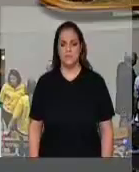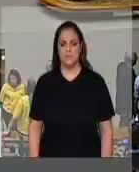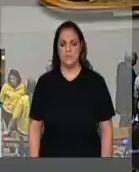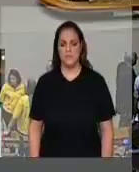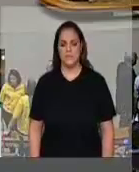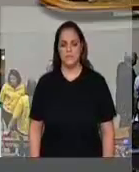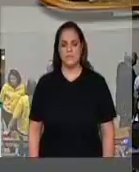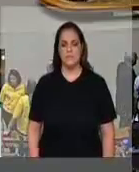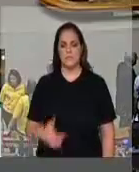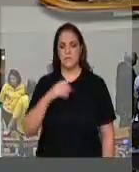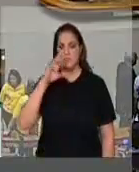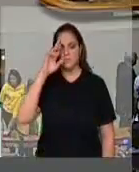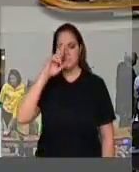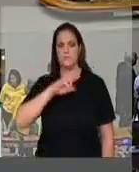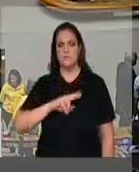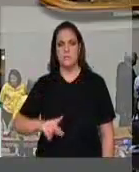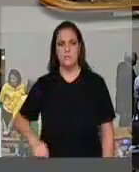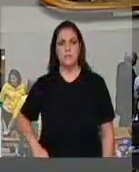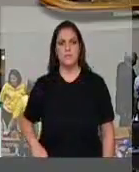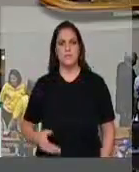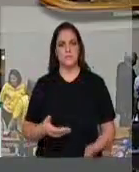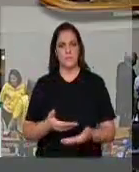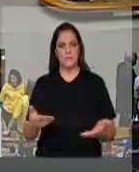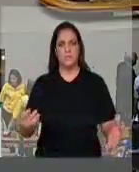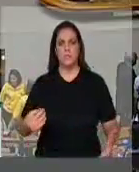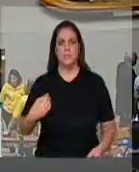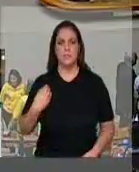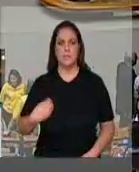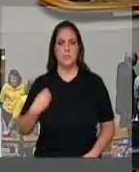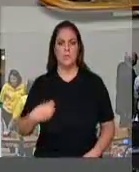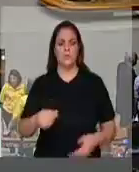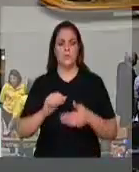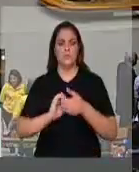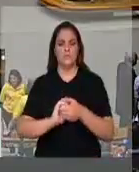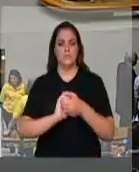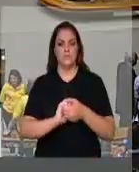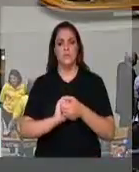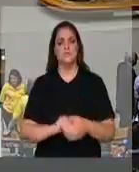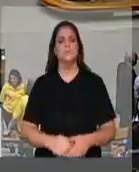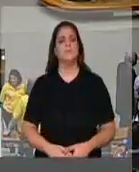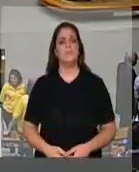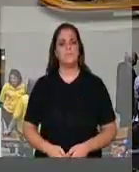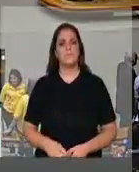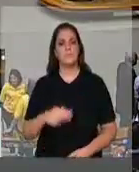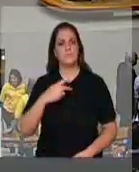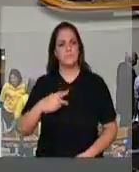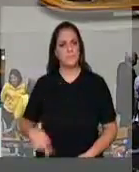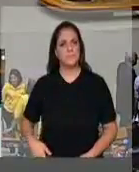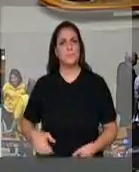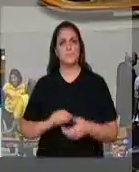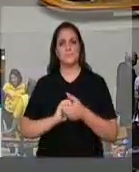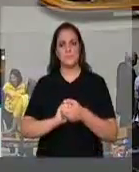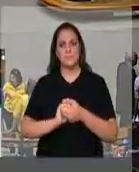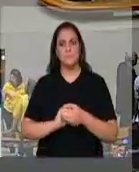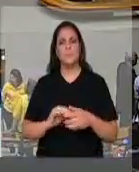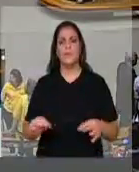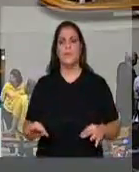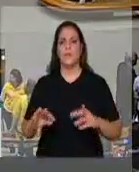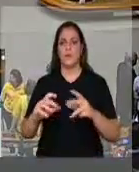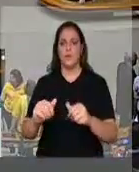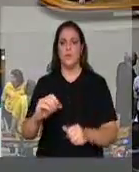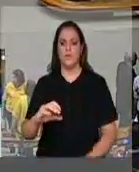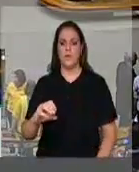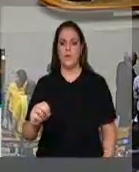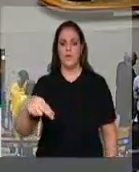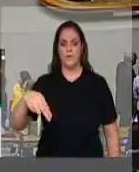Senhor presidente, deputado Raimundo Gomes de Matos, senhoras e senhores deputados, cumprimentar todos que fazem o CONAX, não é,